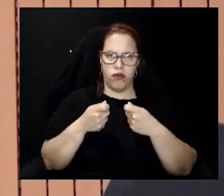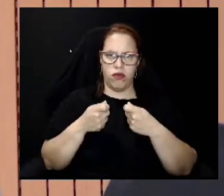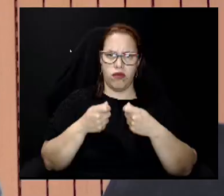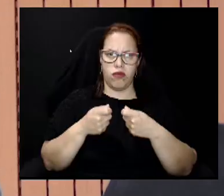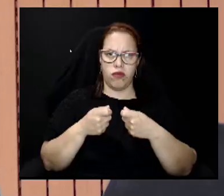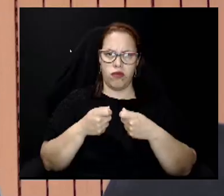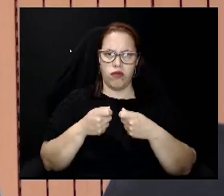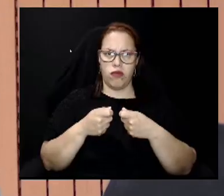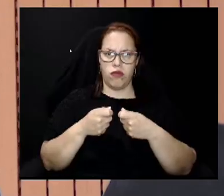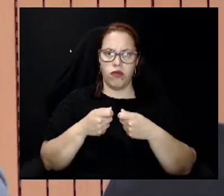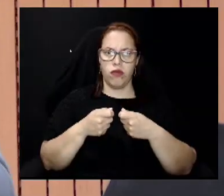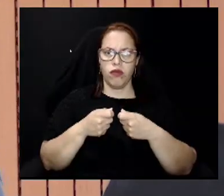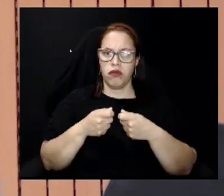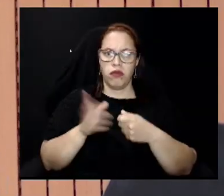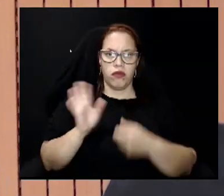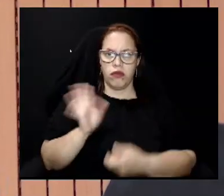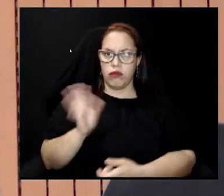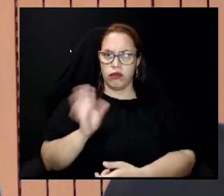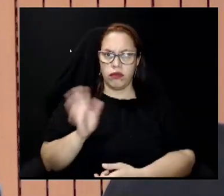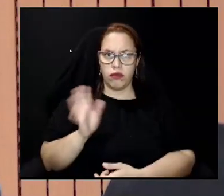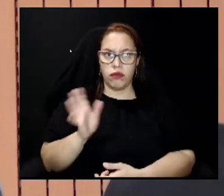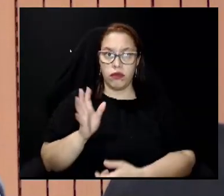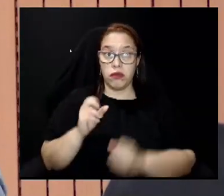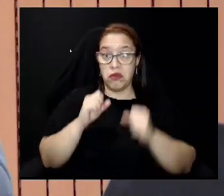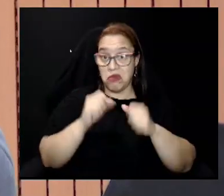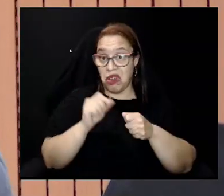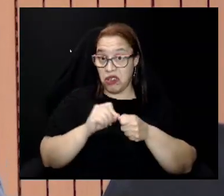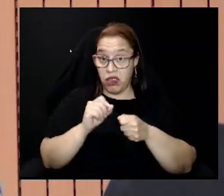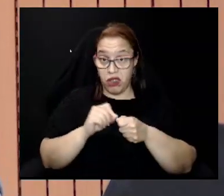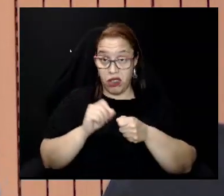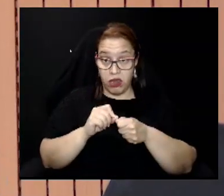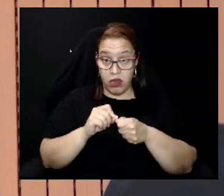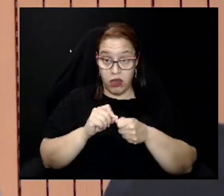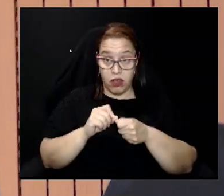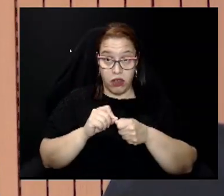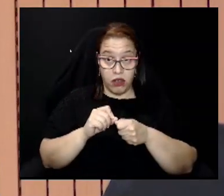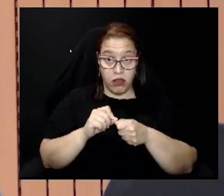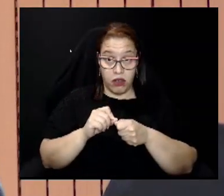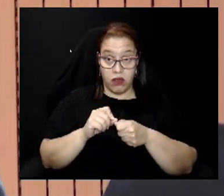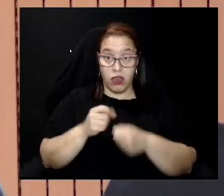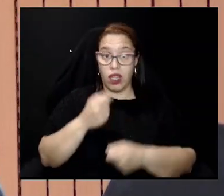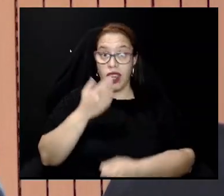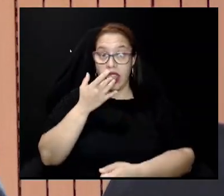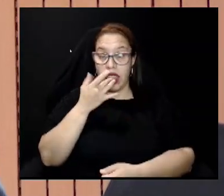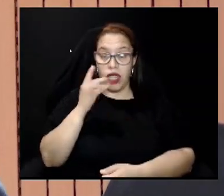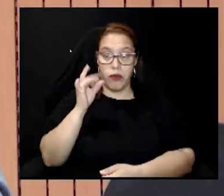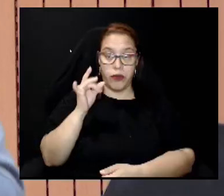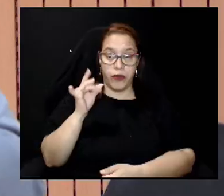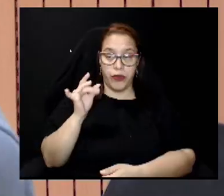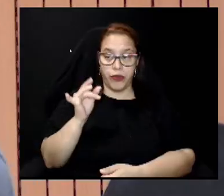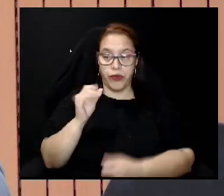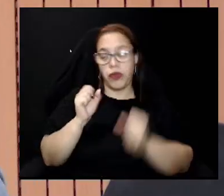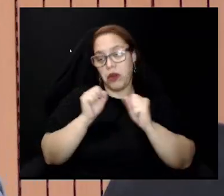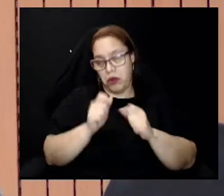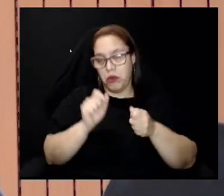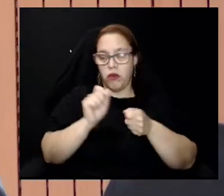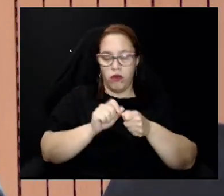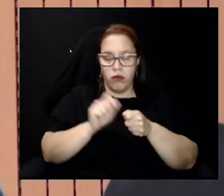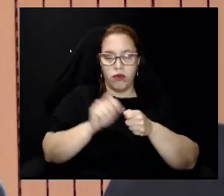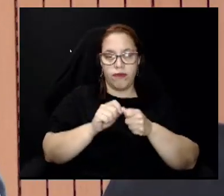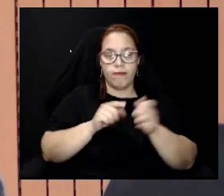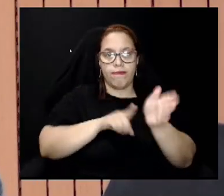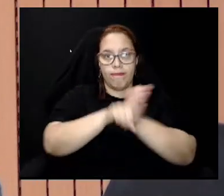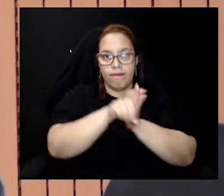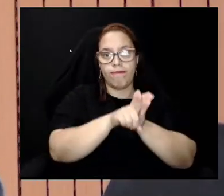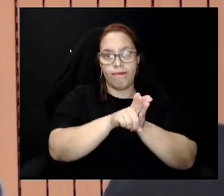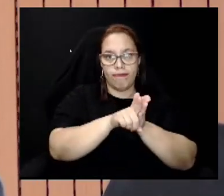câncer. E ele pode ser feito por um exame de sangue, um exame de saliva. Há uma pergunta que